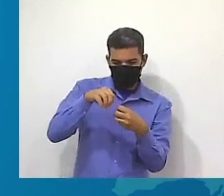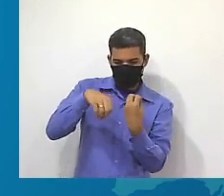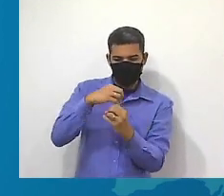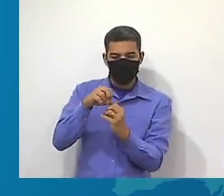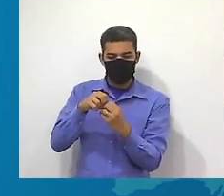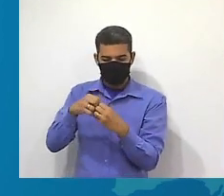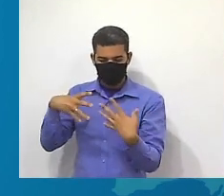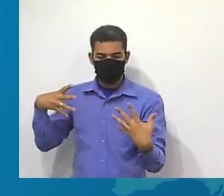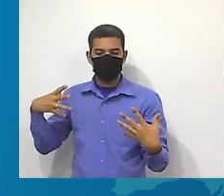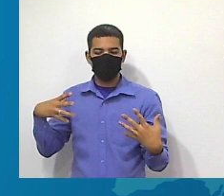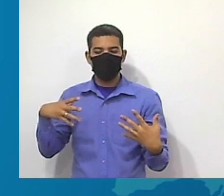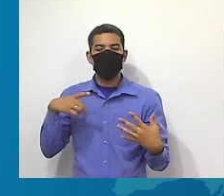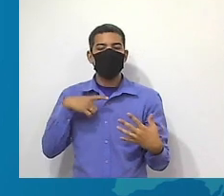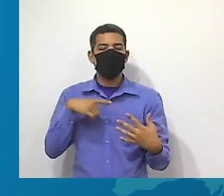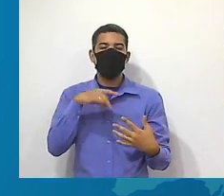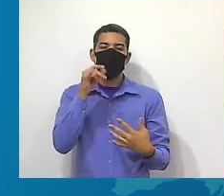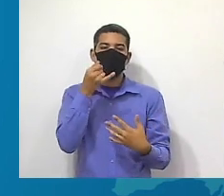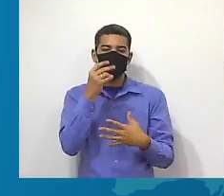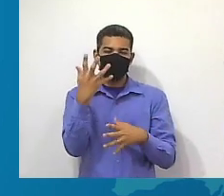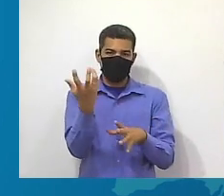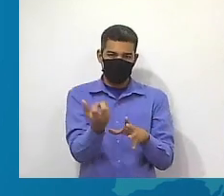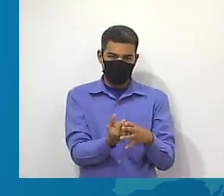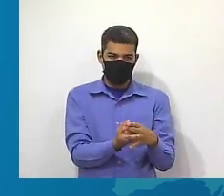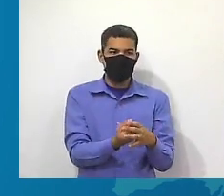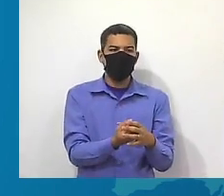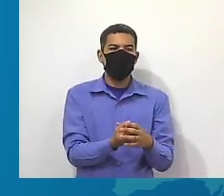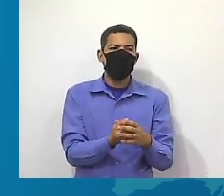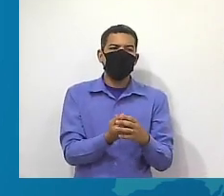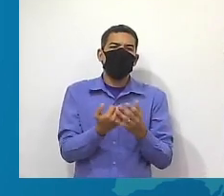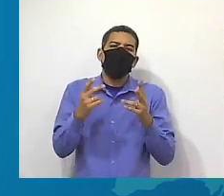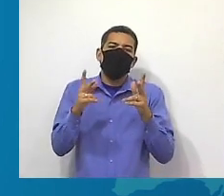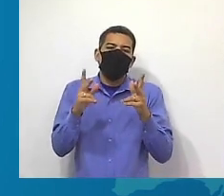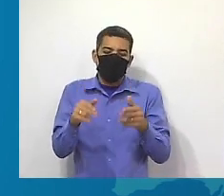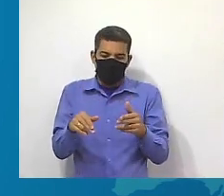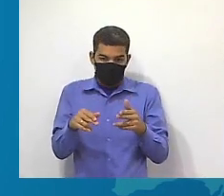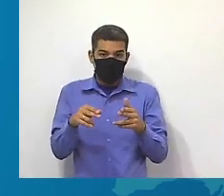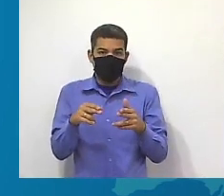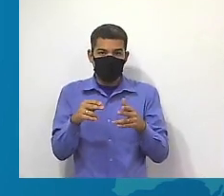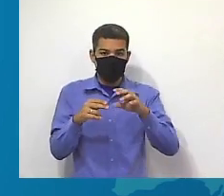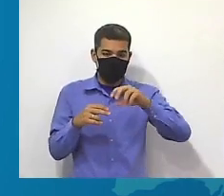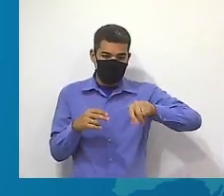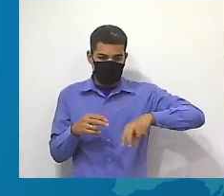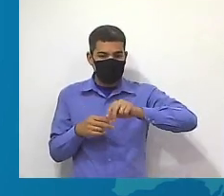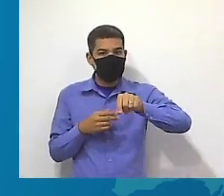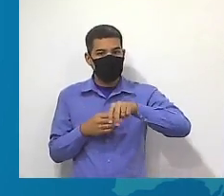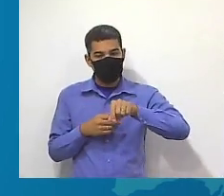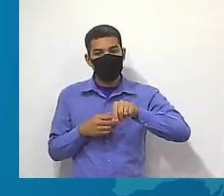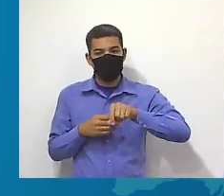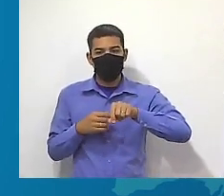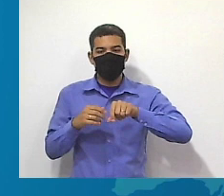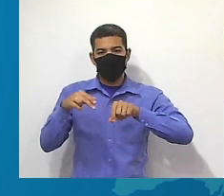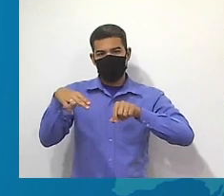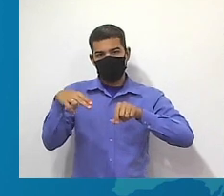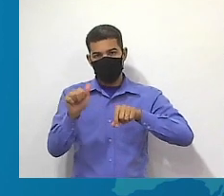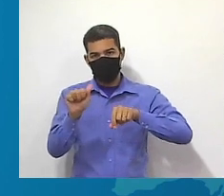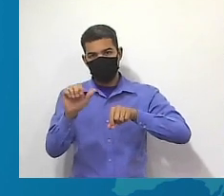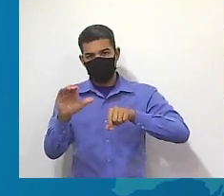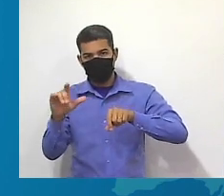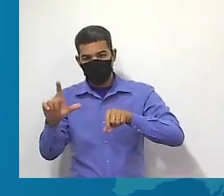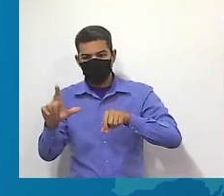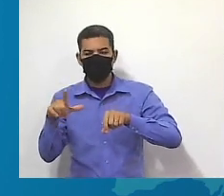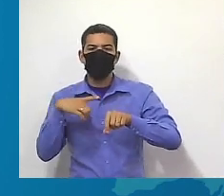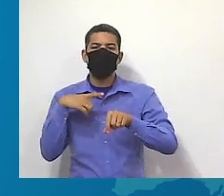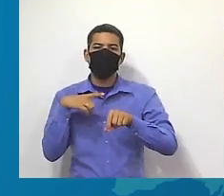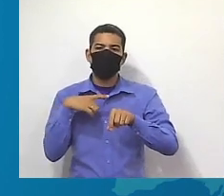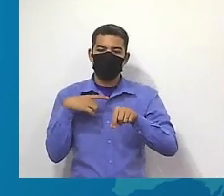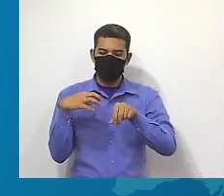é um processo que absorve energia. Semelhantemente, no cristal do sal de cozinha, por exemplo, o NaCl, há atração